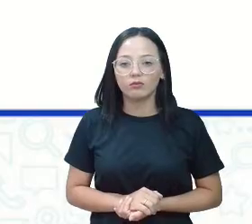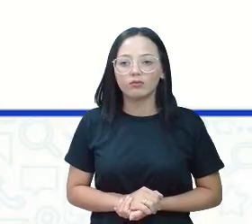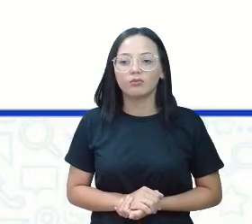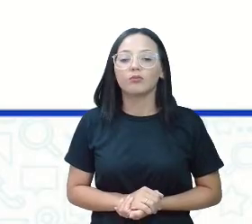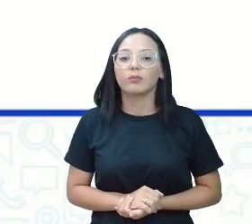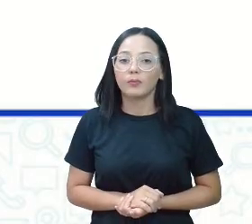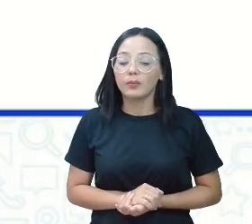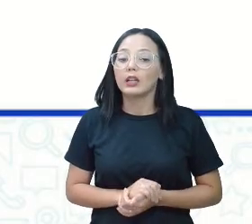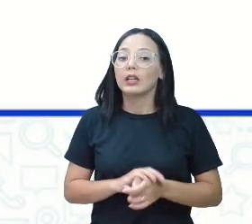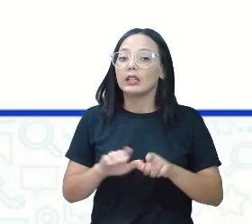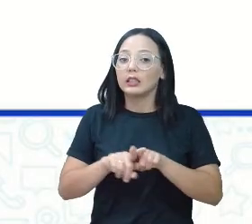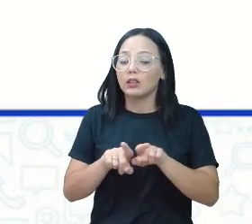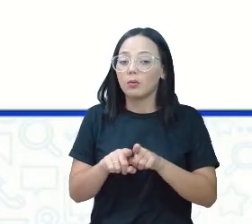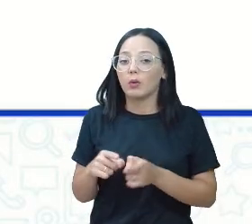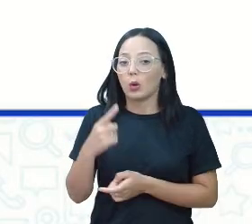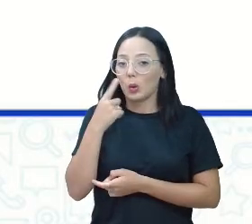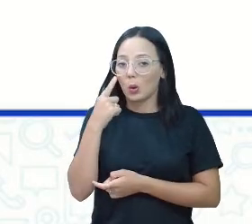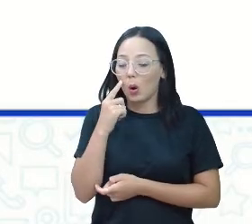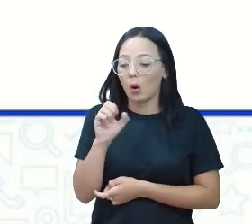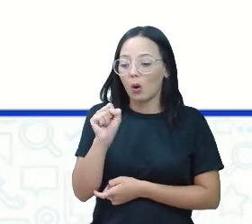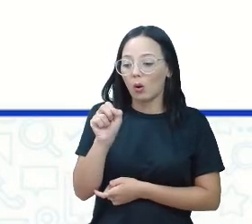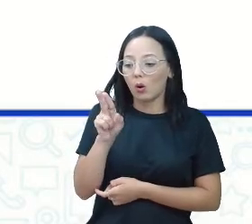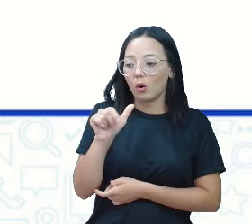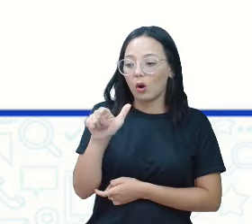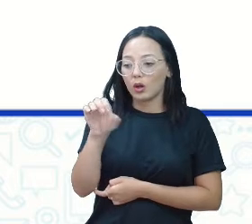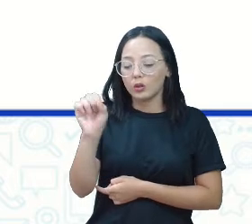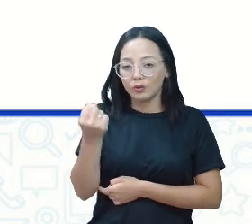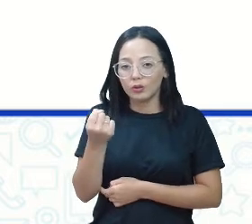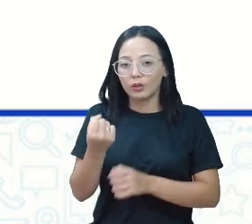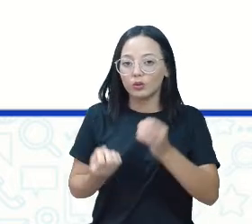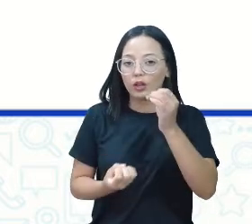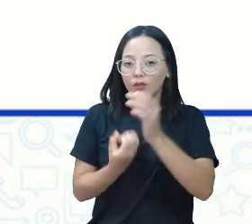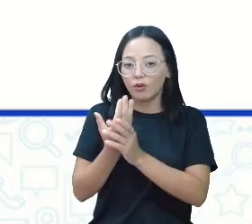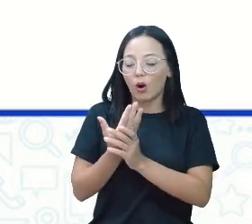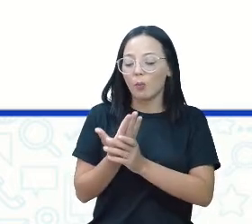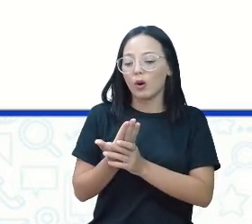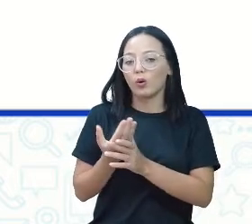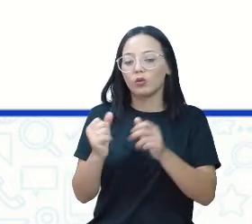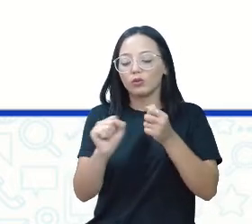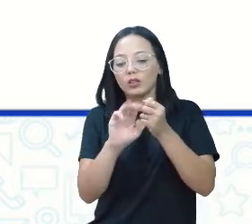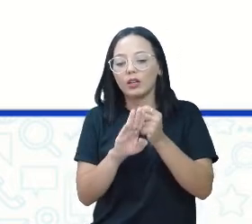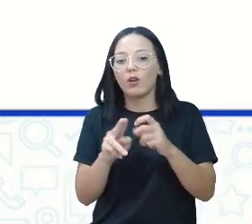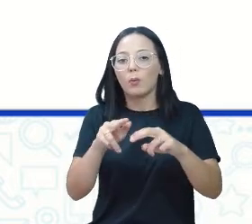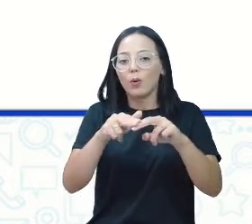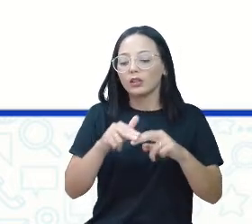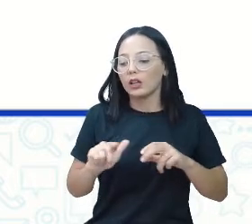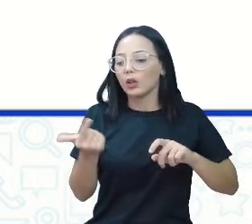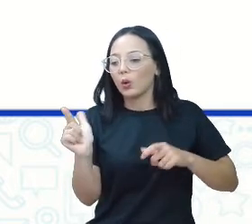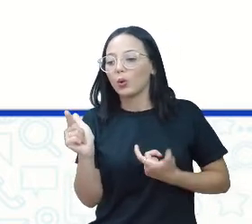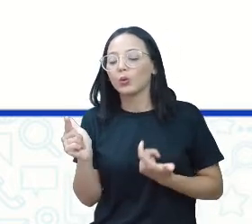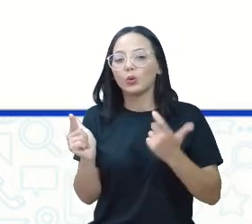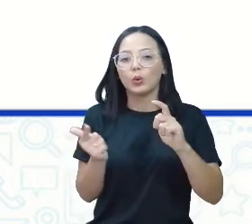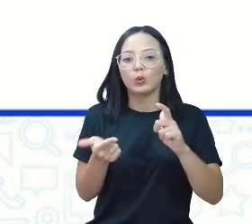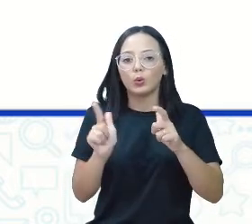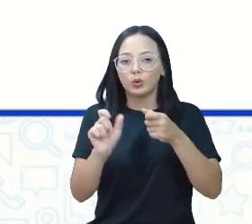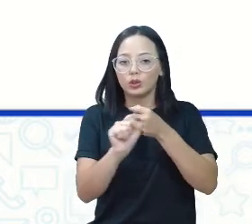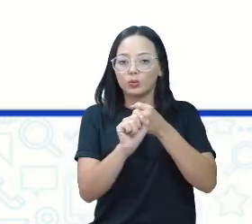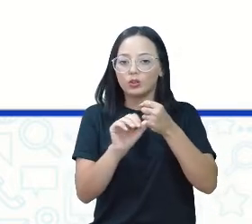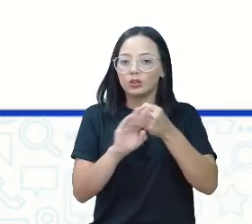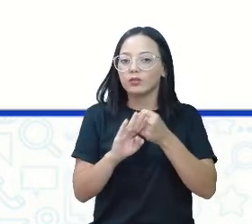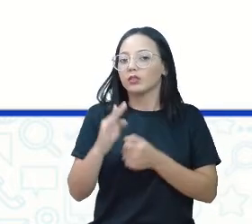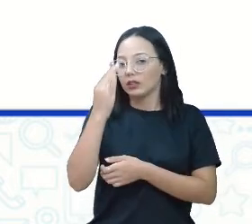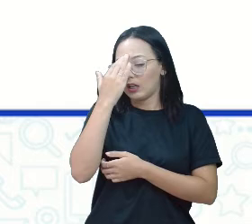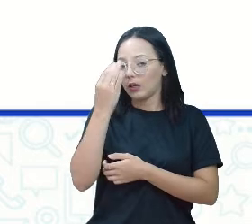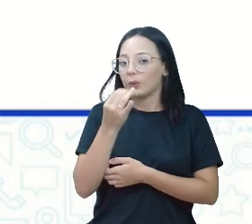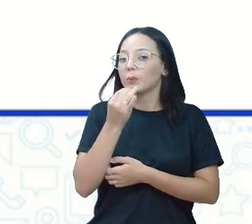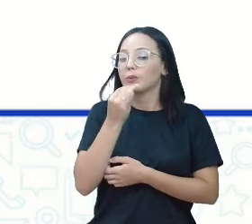Sufixos que formam substantivos a partir de outros substantivos. Então,